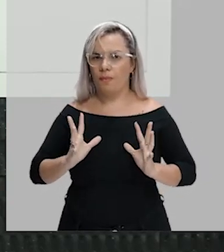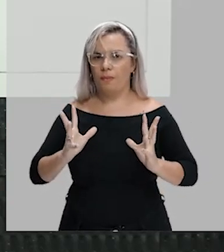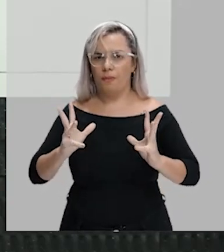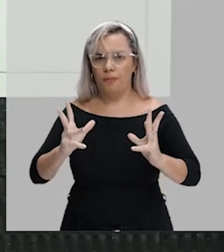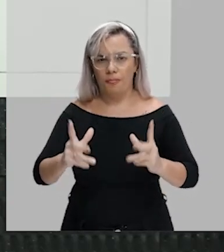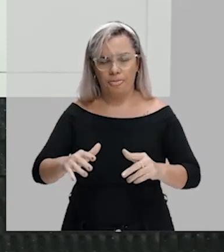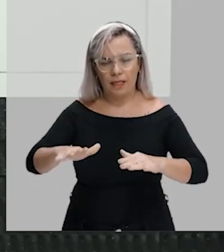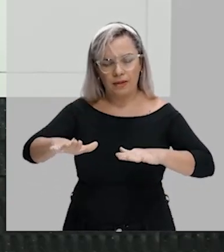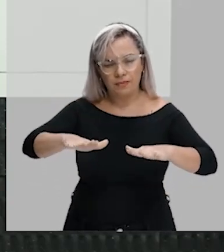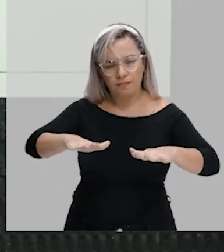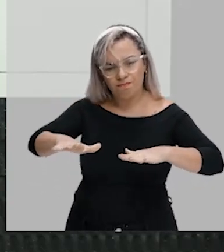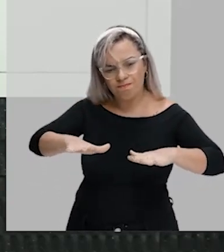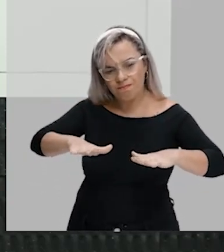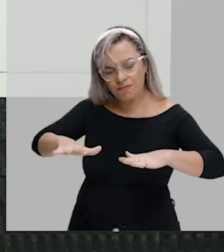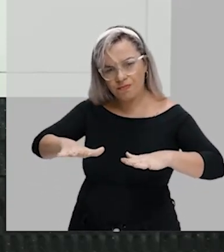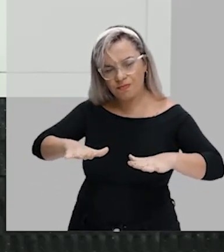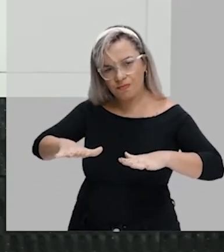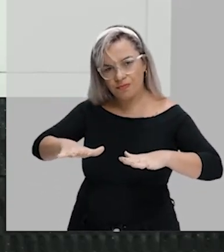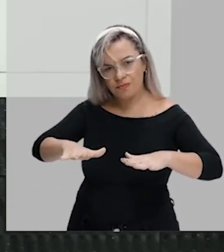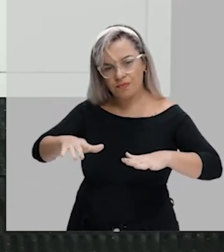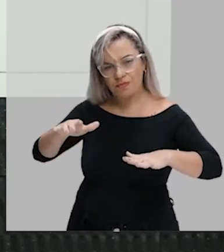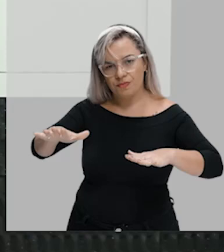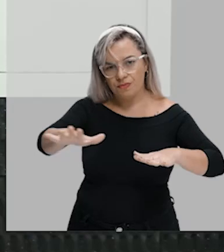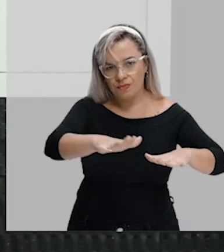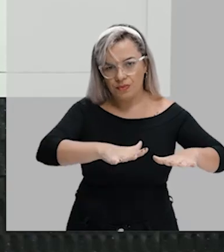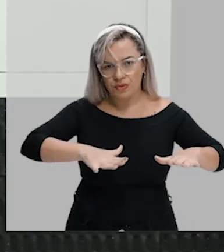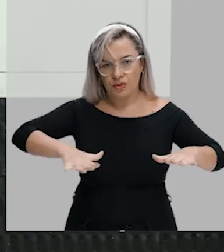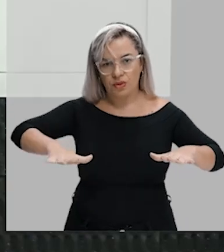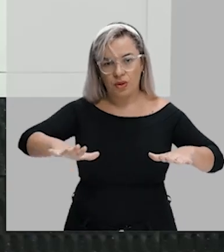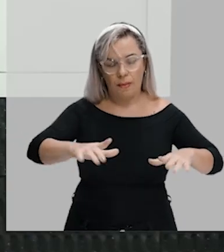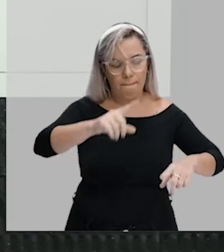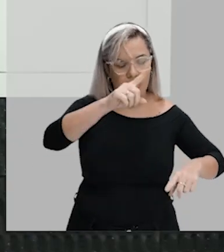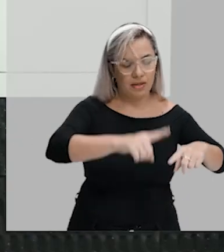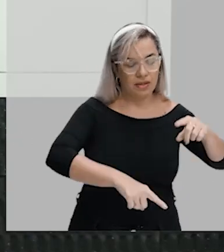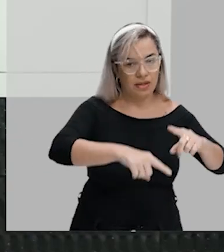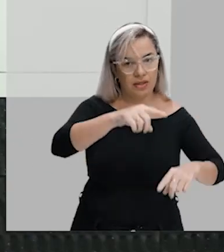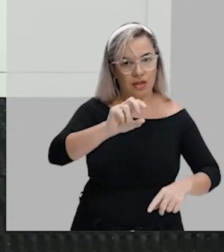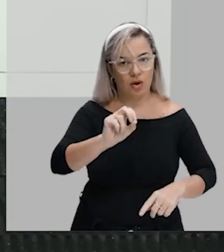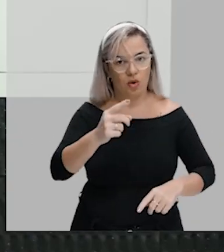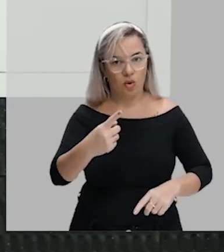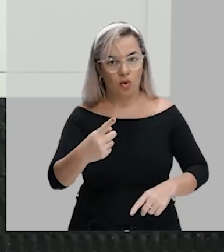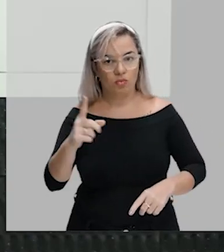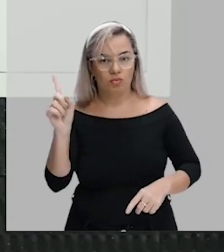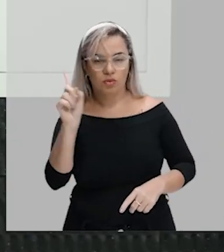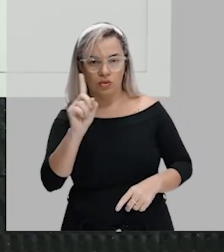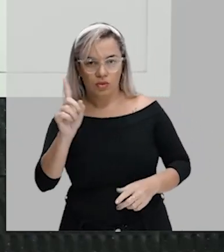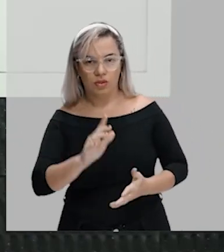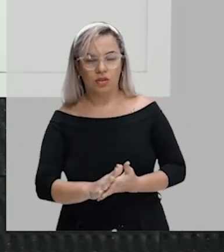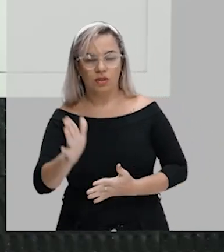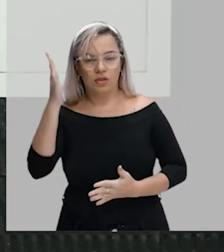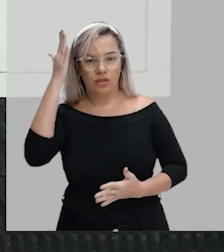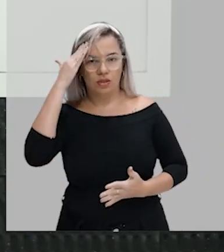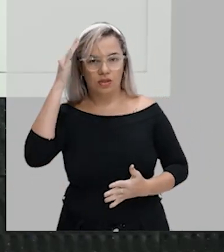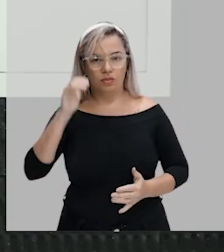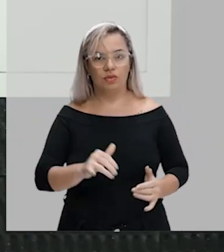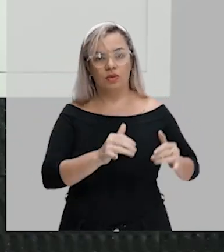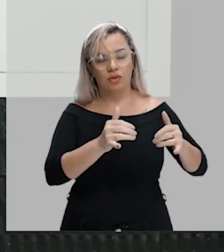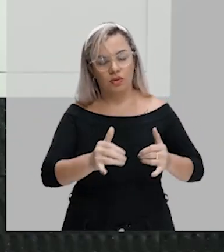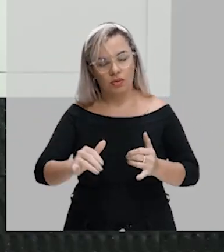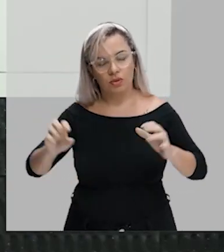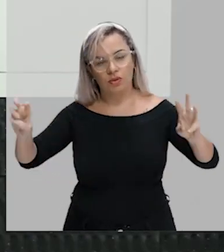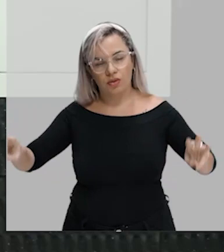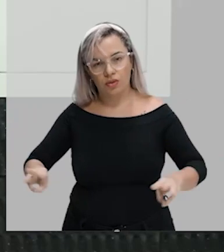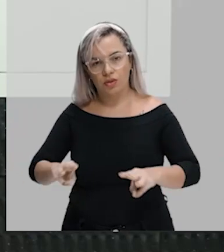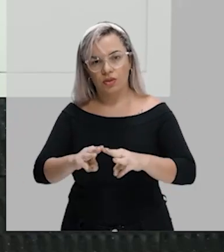perturbação que se propaga em um meio, seja esse meio material ou não, é o que nós entendemos como onda, né? E nós